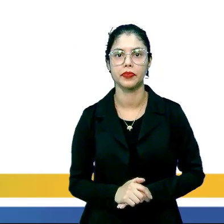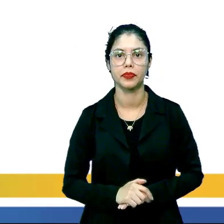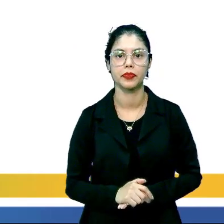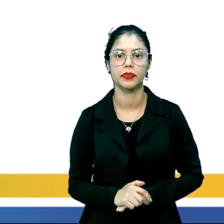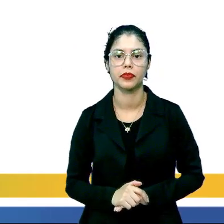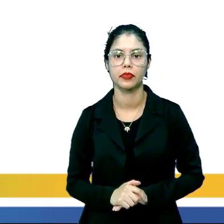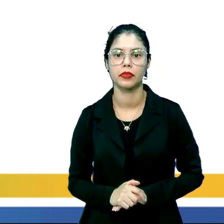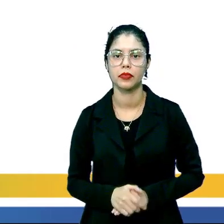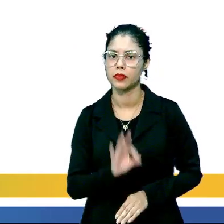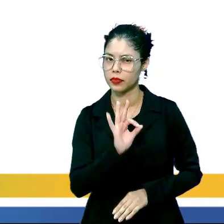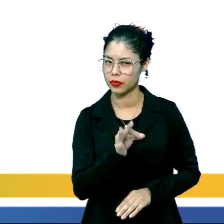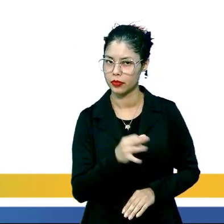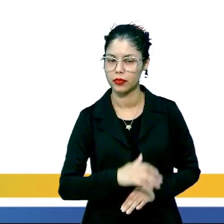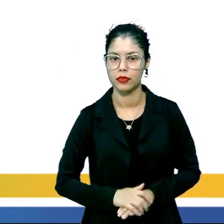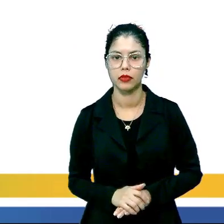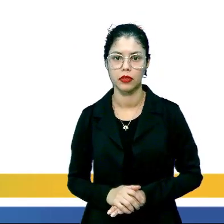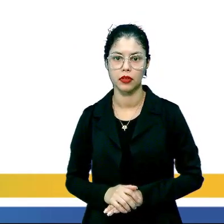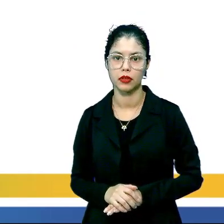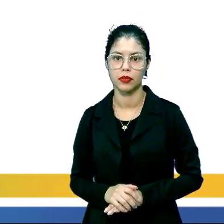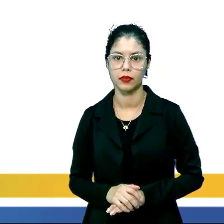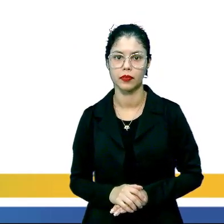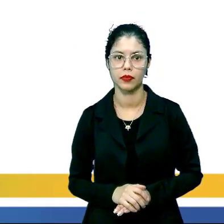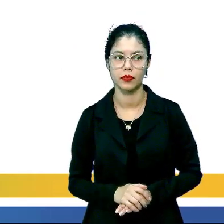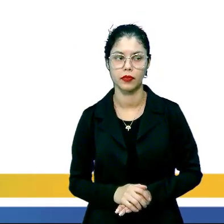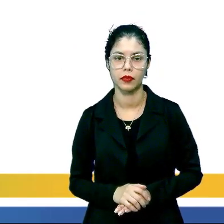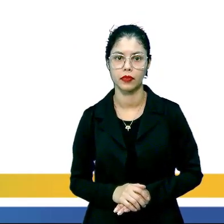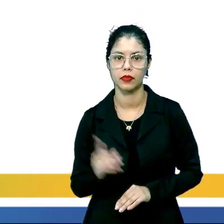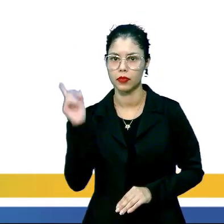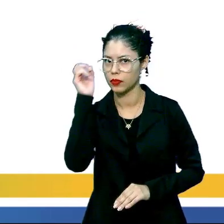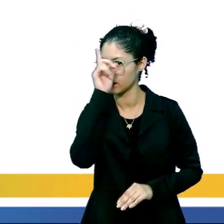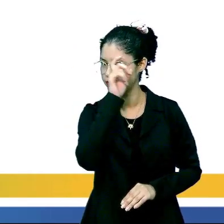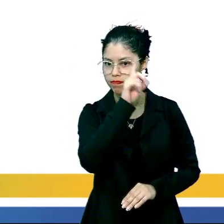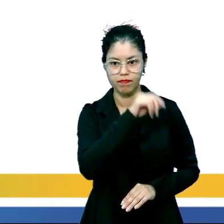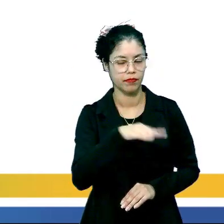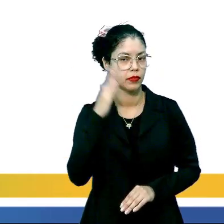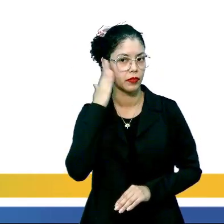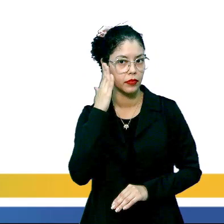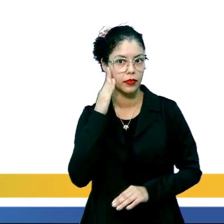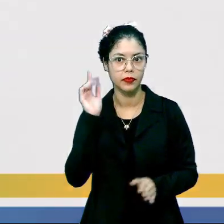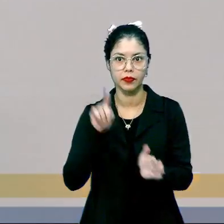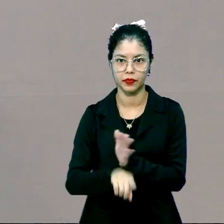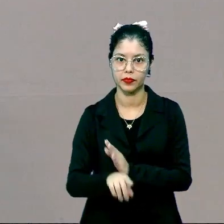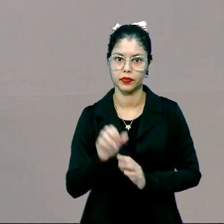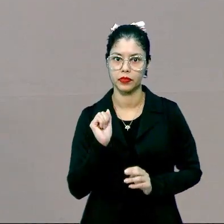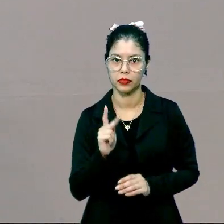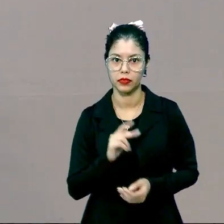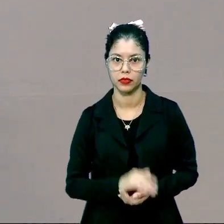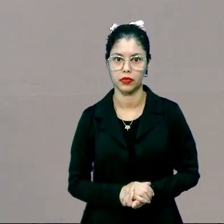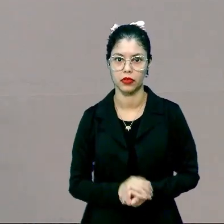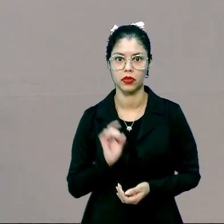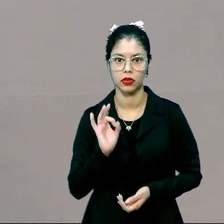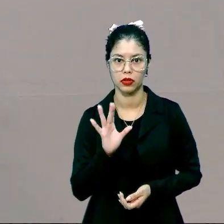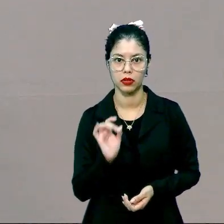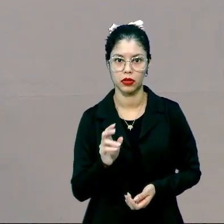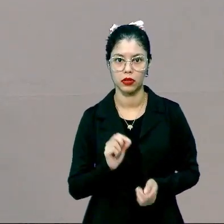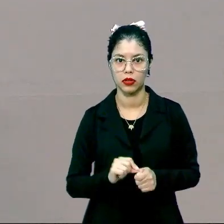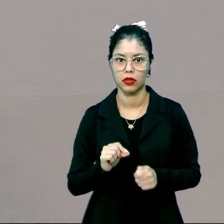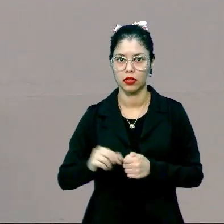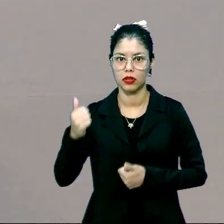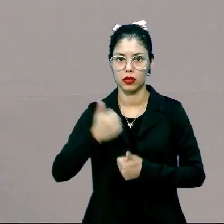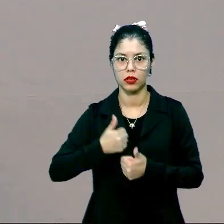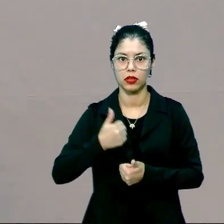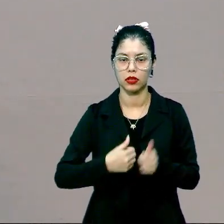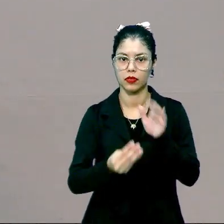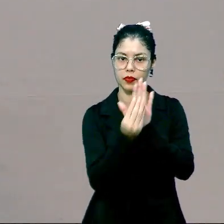altura. Correto, pessoal? Então, olha só que não é difícil entendermos essa questão, né? Bastava a gente fazer aqui a